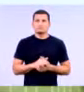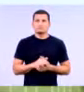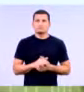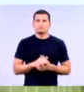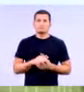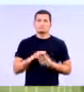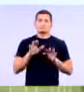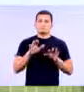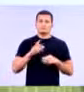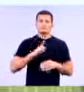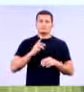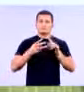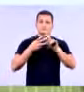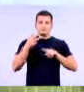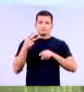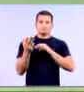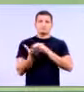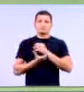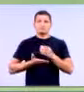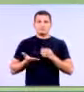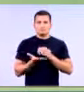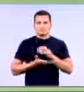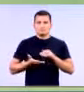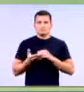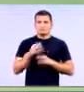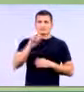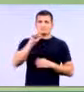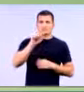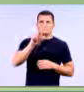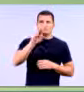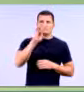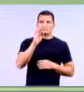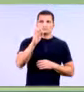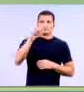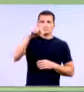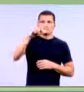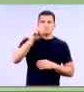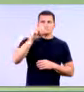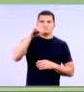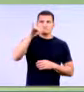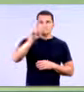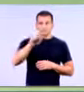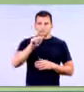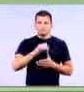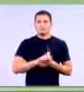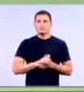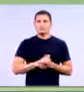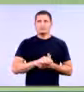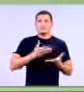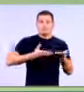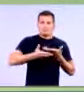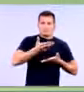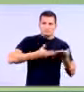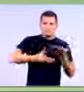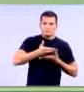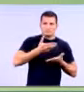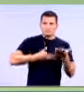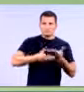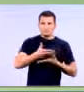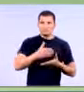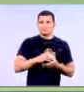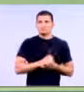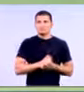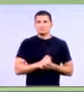distância, mas tem 3 princípios básicos: a autonomia, a interação